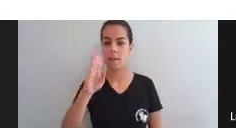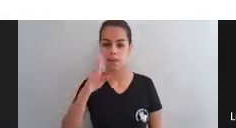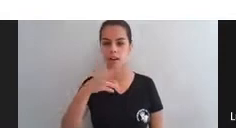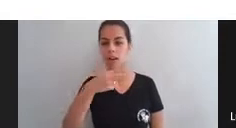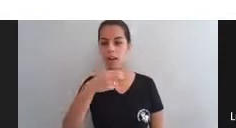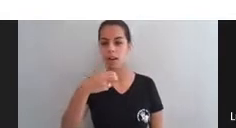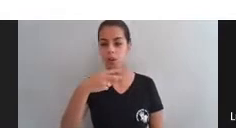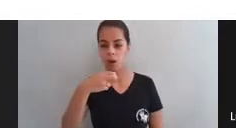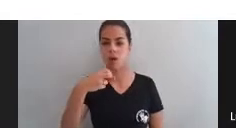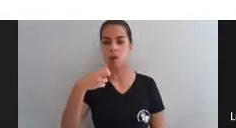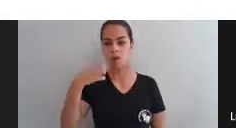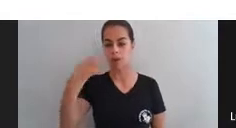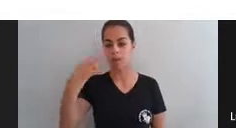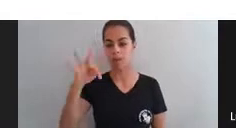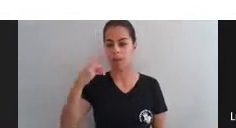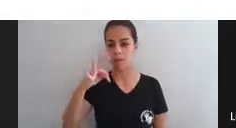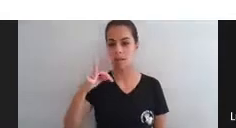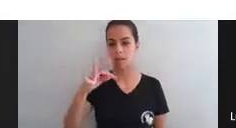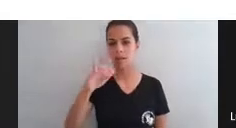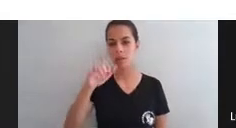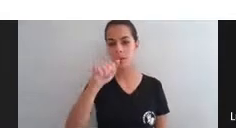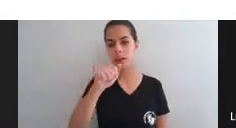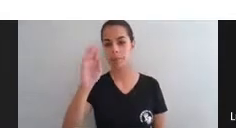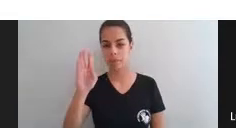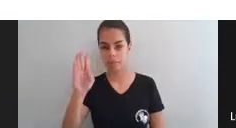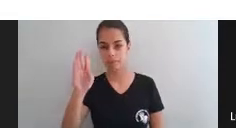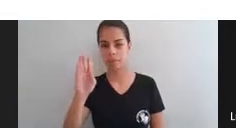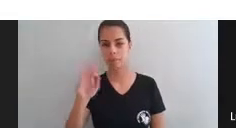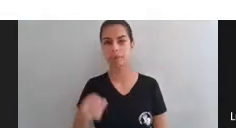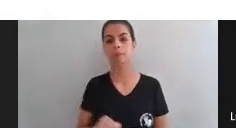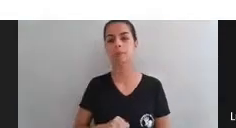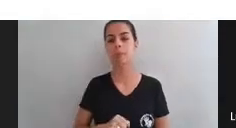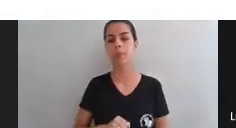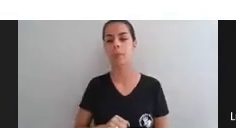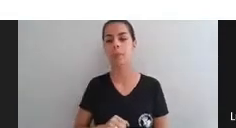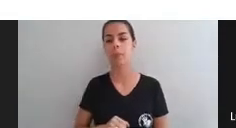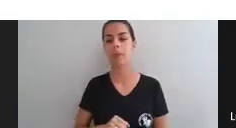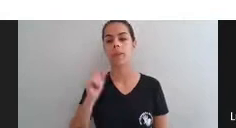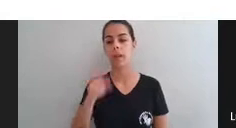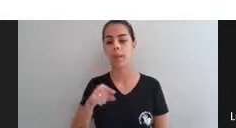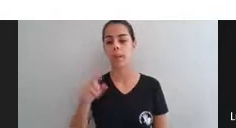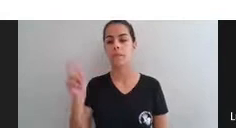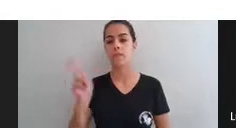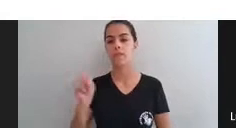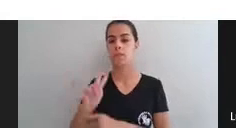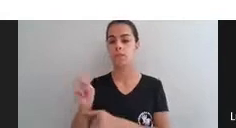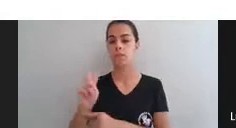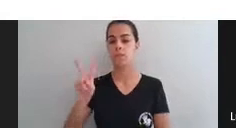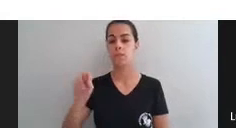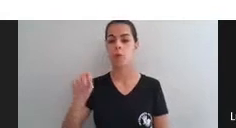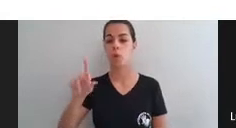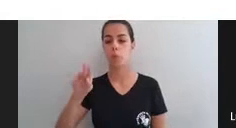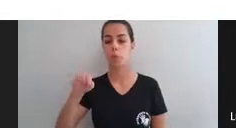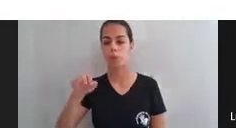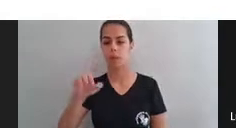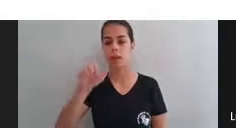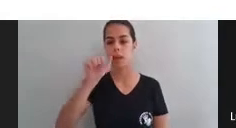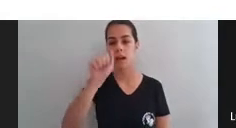trabalho, de A até B, que vai ser a integral do volume A até o volume B,